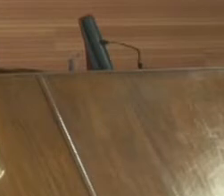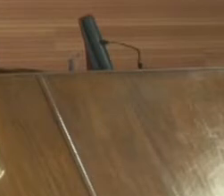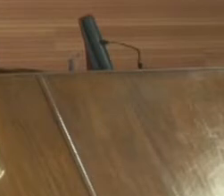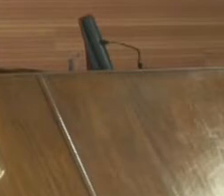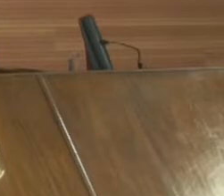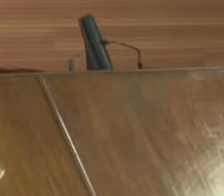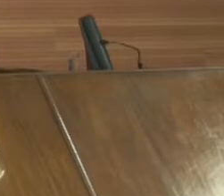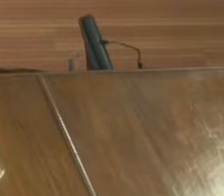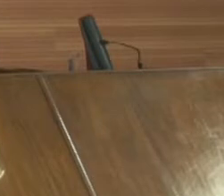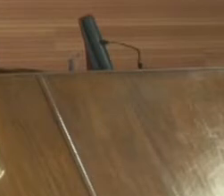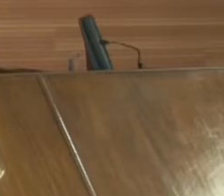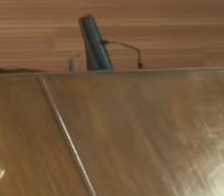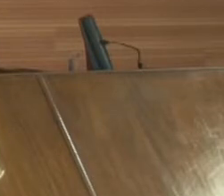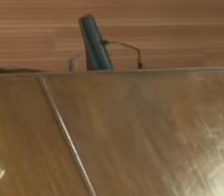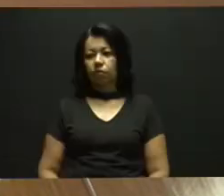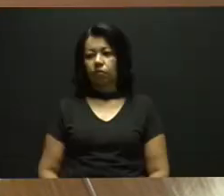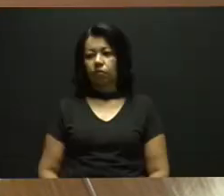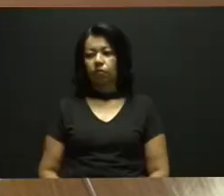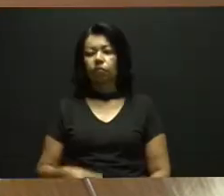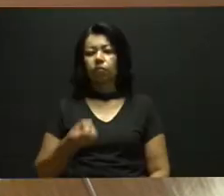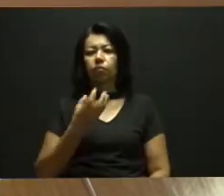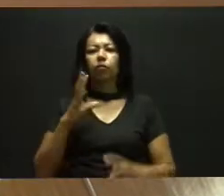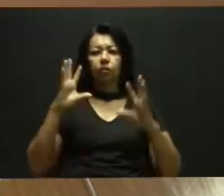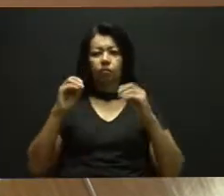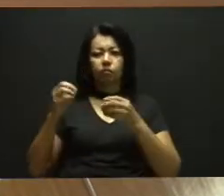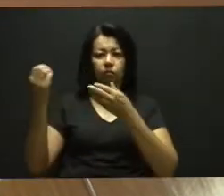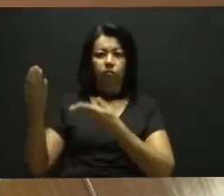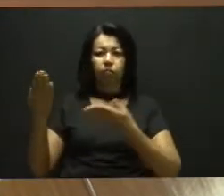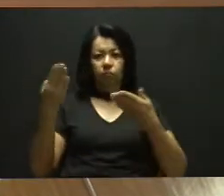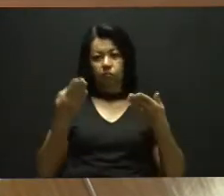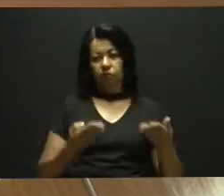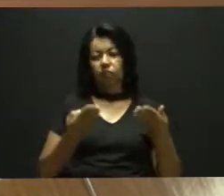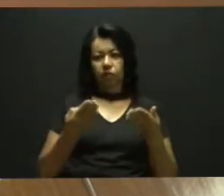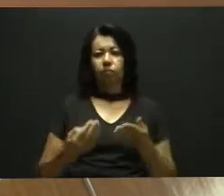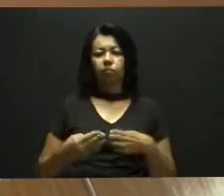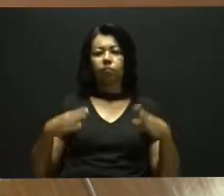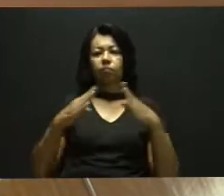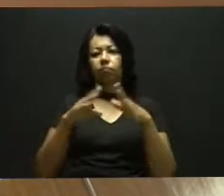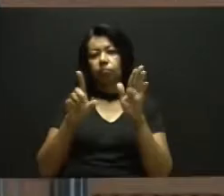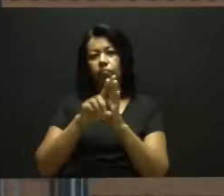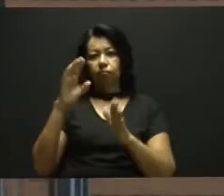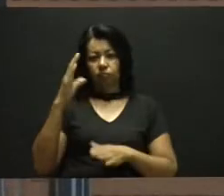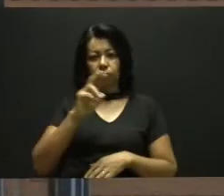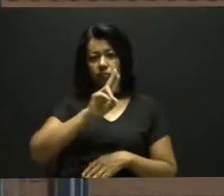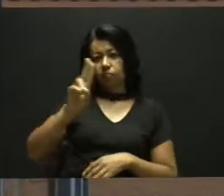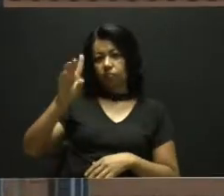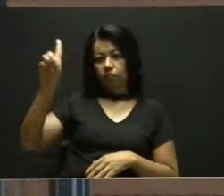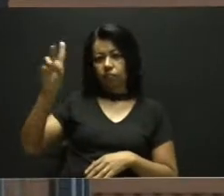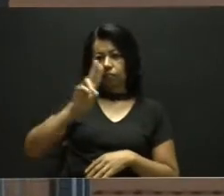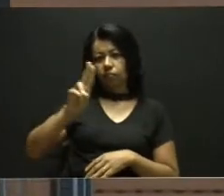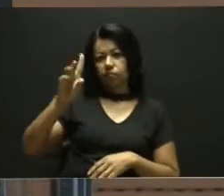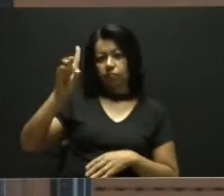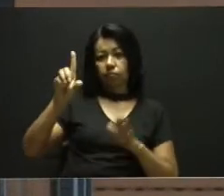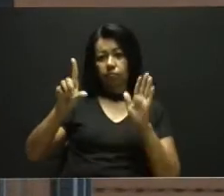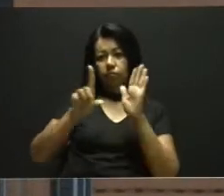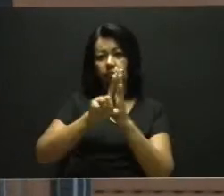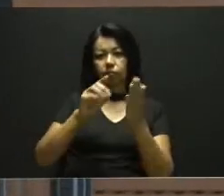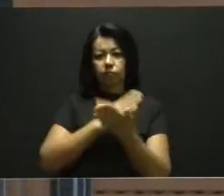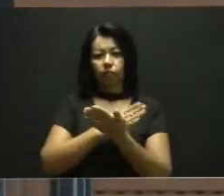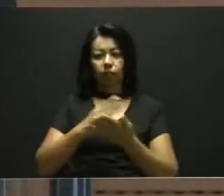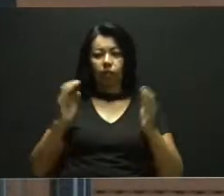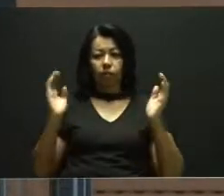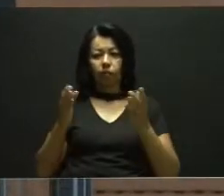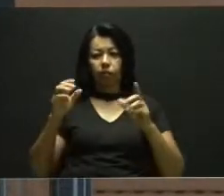à noite sejam todos bem vindos à câmara municipal de cubatão em nome de deus e da lei declaro